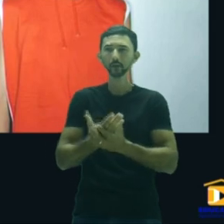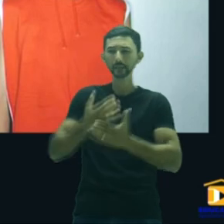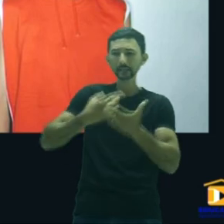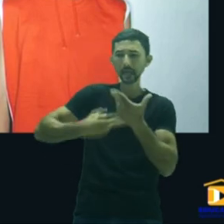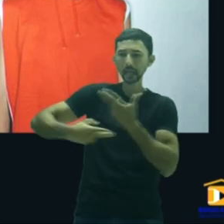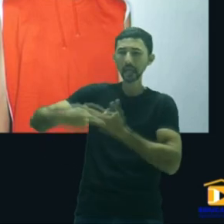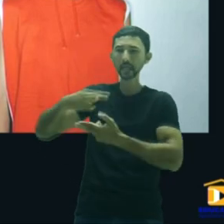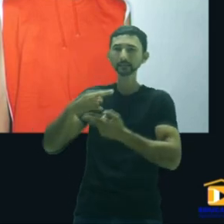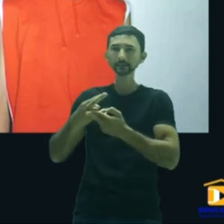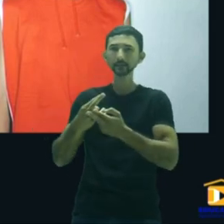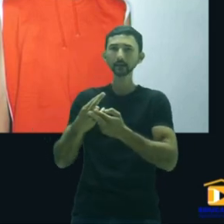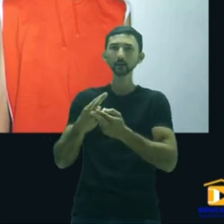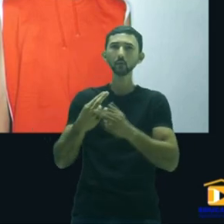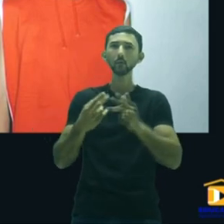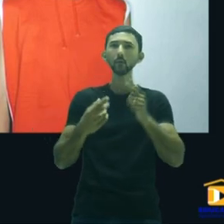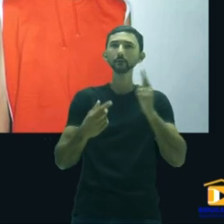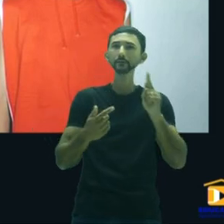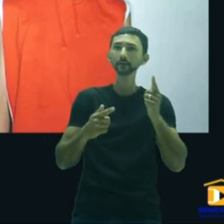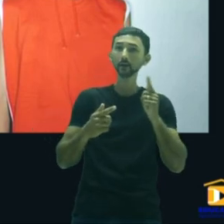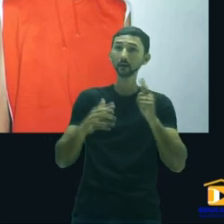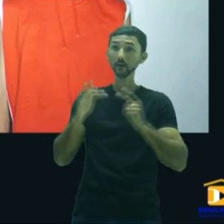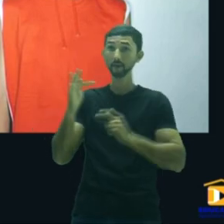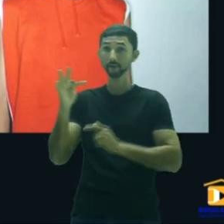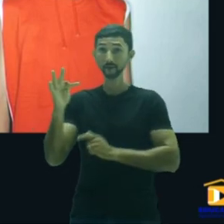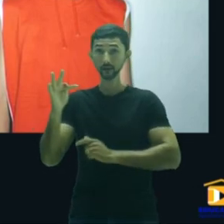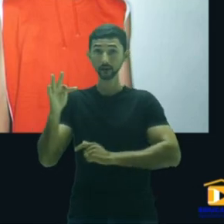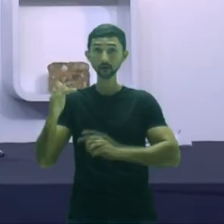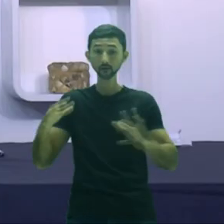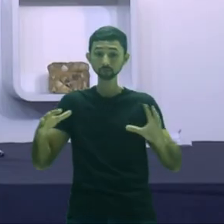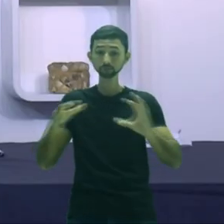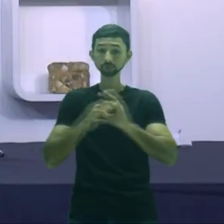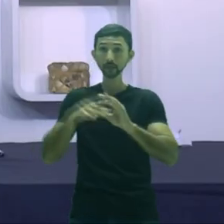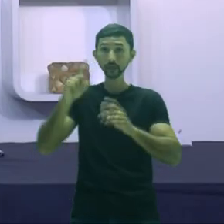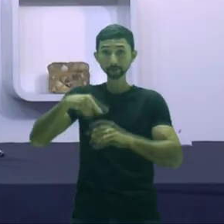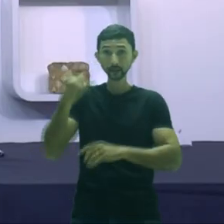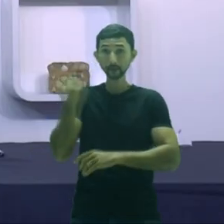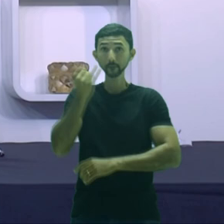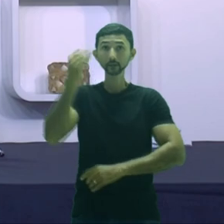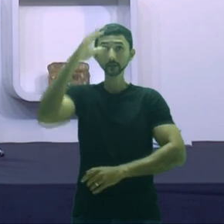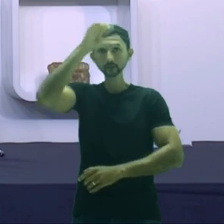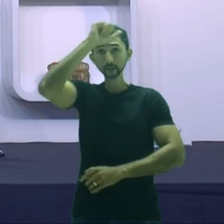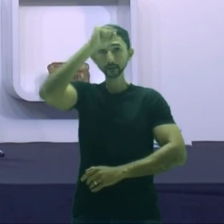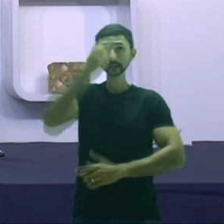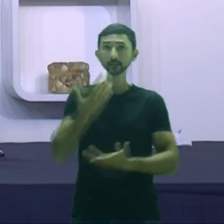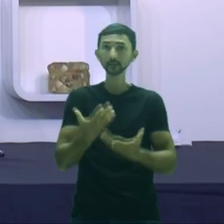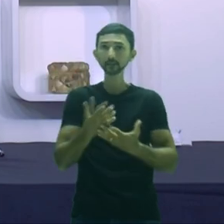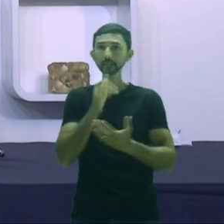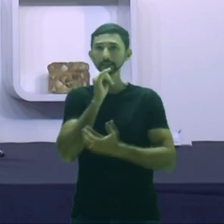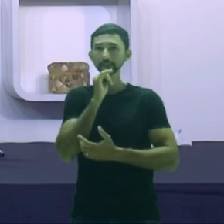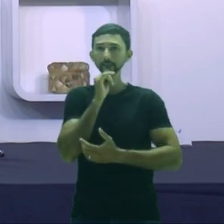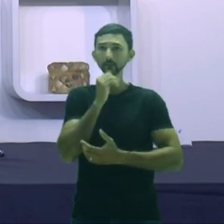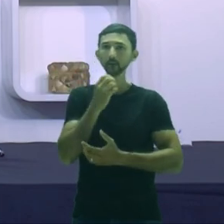relação genótipo e fenótipo, é importante que você também aprenda que gêmeos